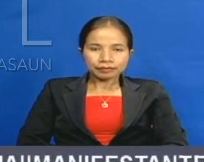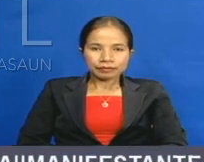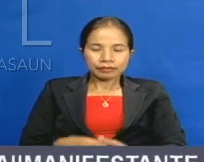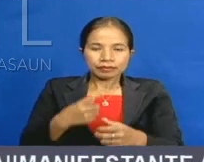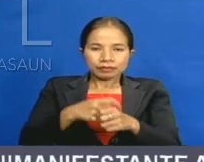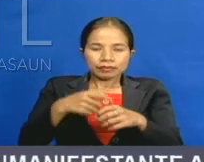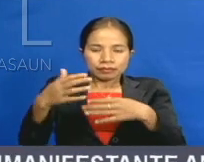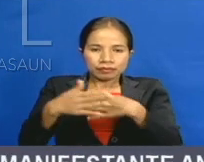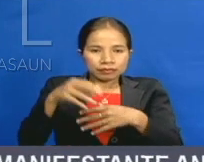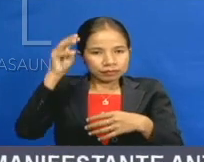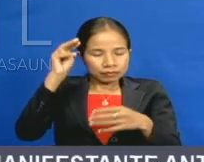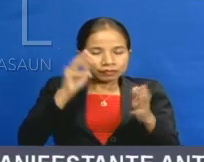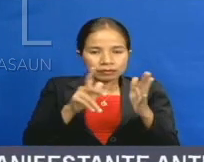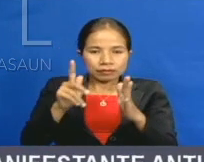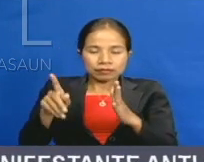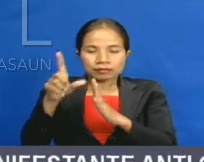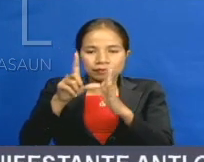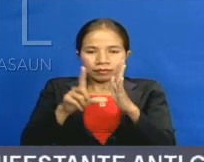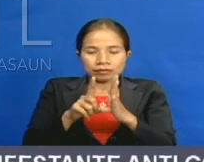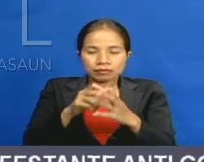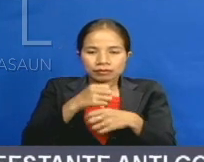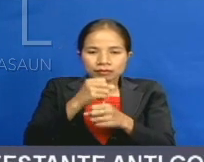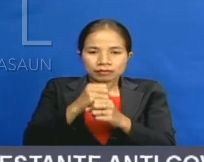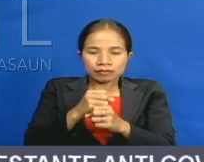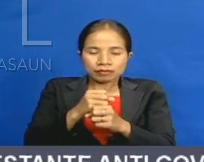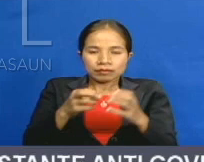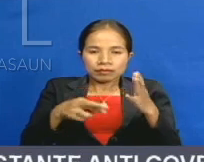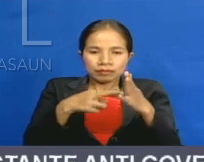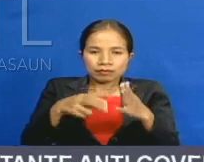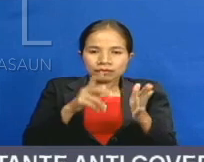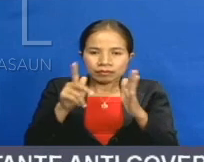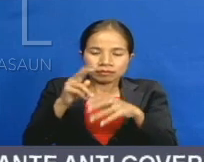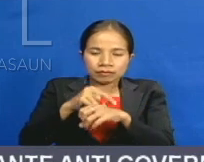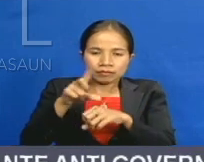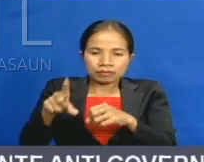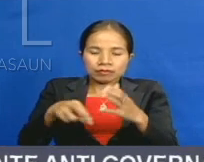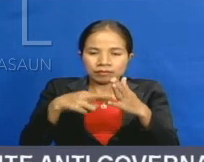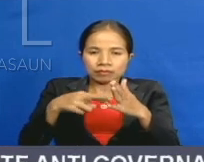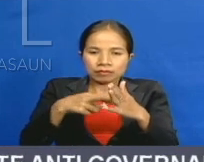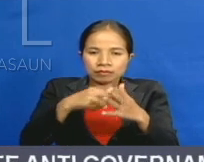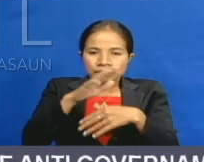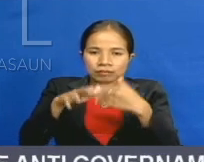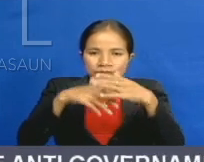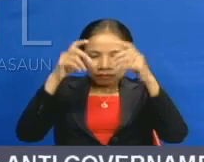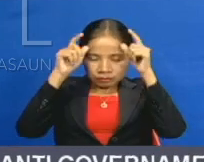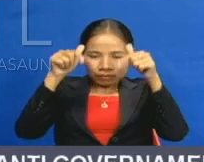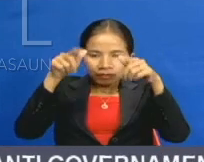Ia tempo bada que o Ministério do Plano Ordenamento se alá aprova Plano Nacional de Ordenamento do Território e a